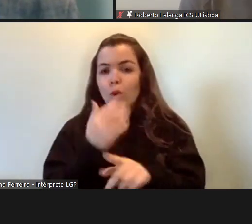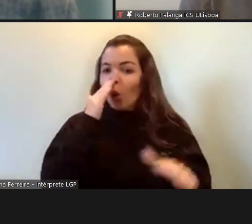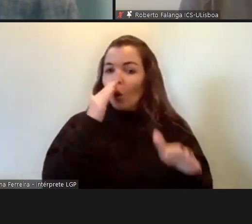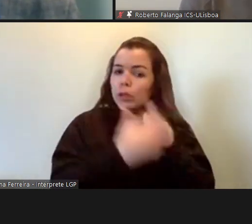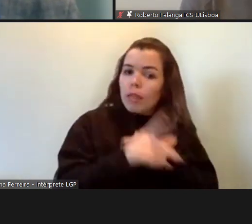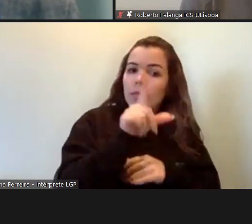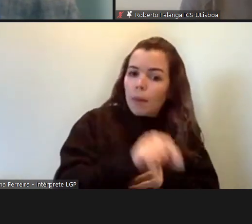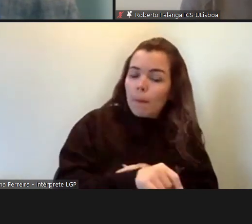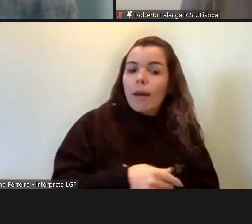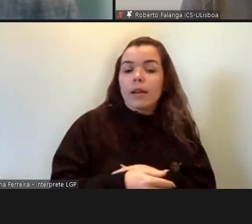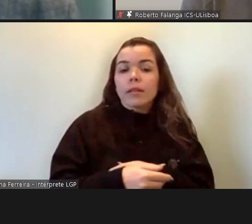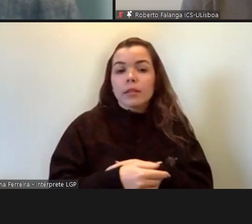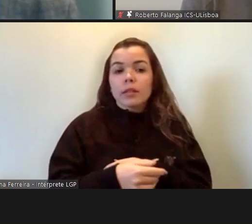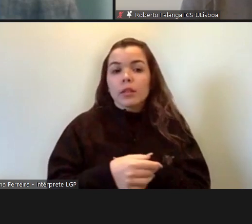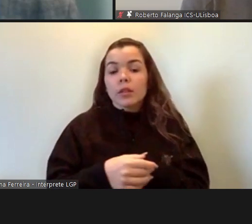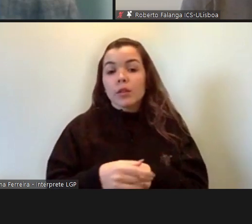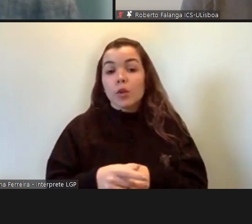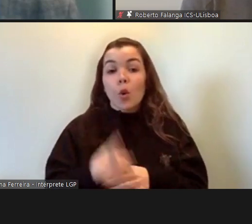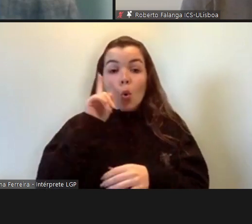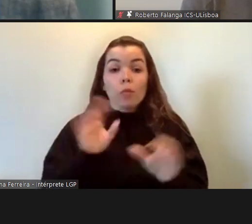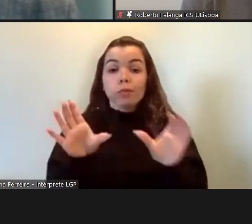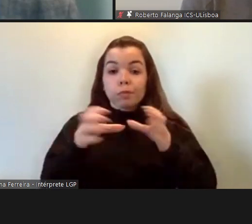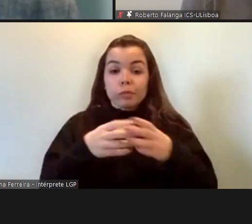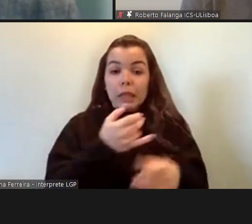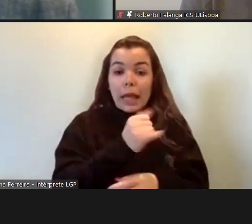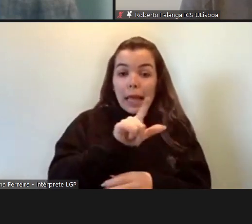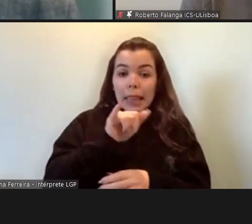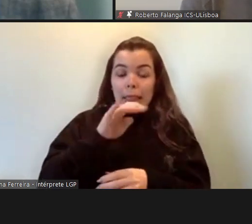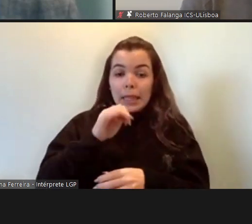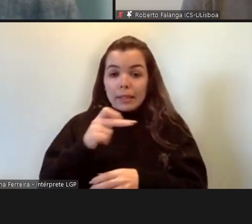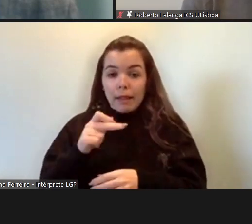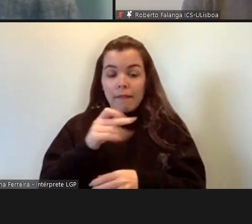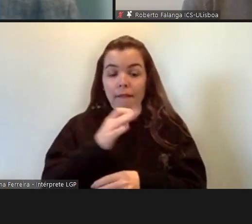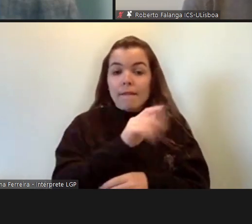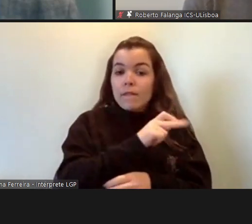A nossa comissária portuguesa, Elisa Ferreira,